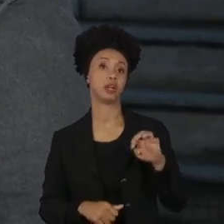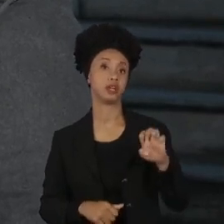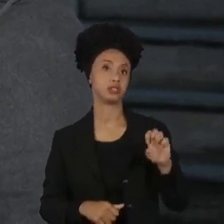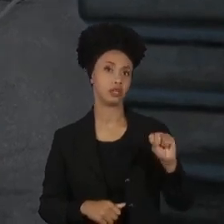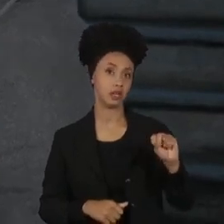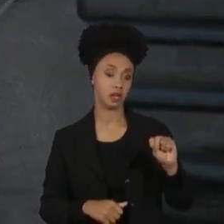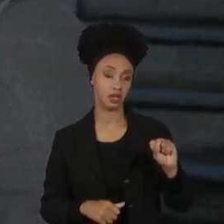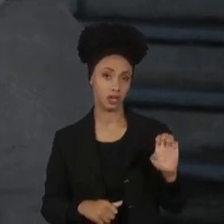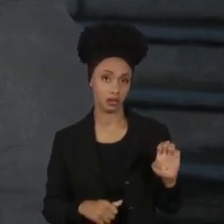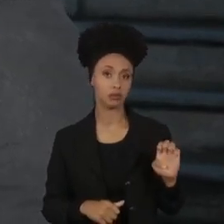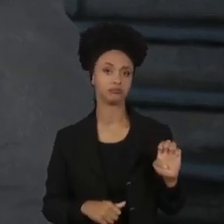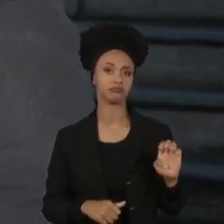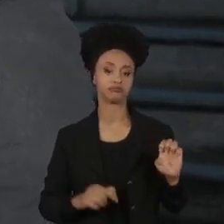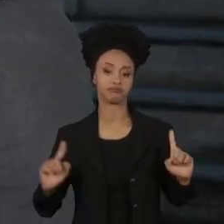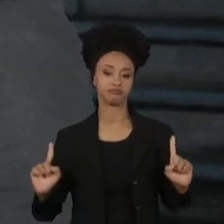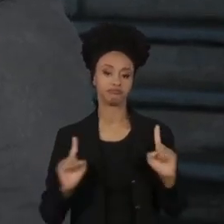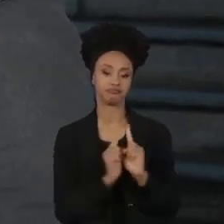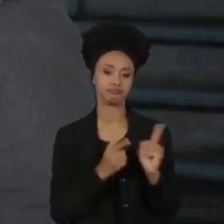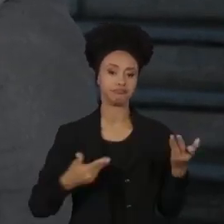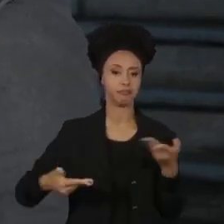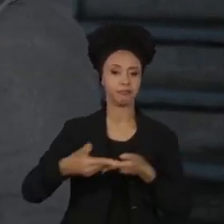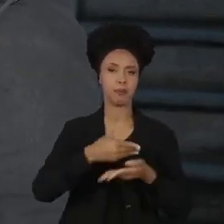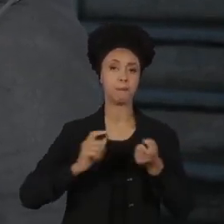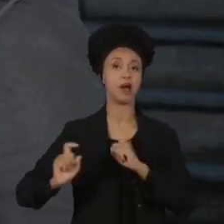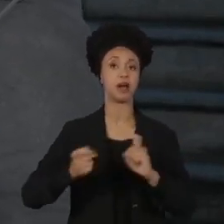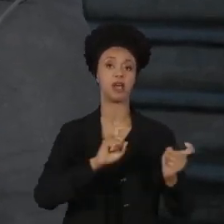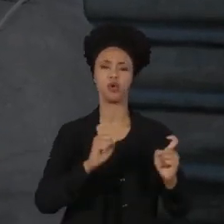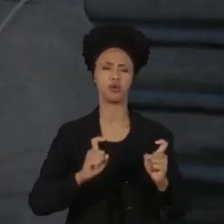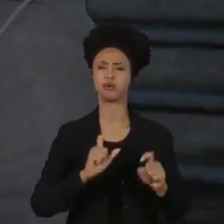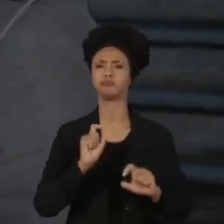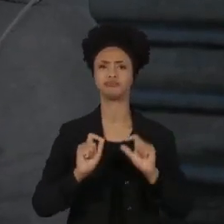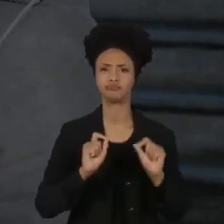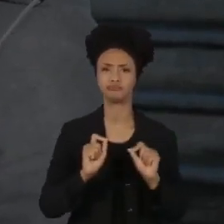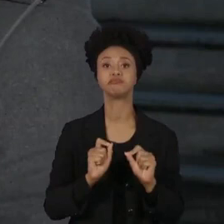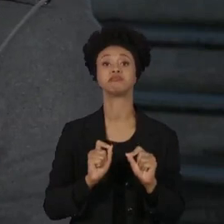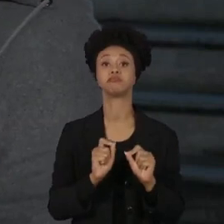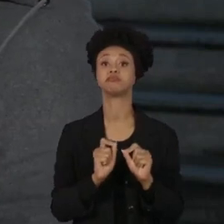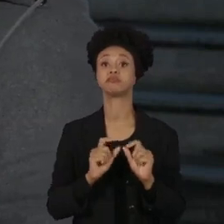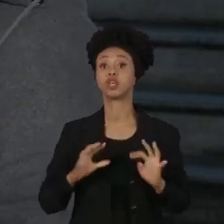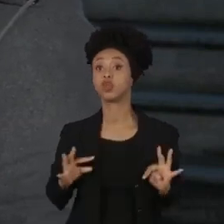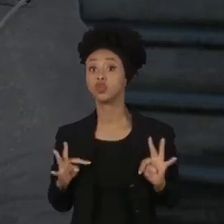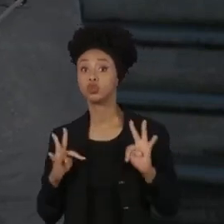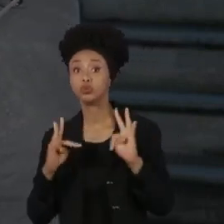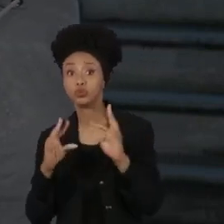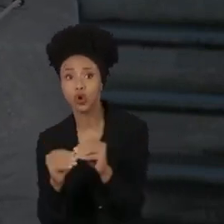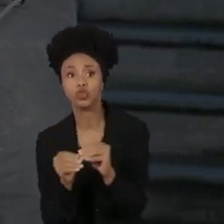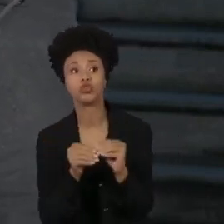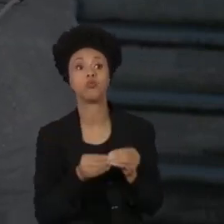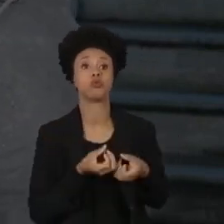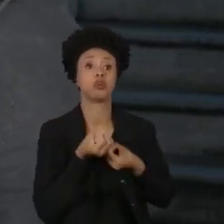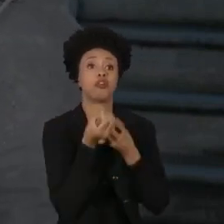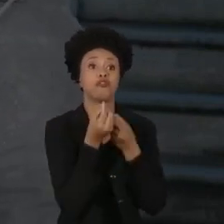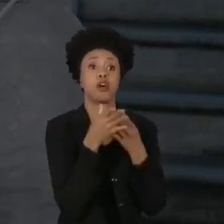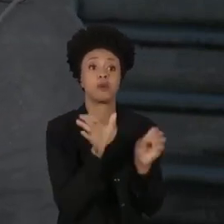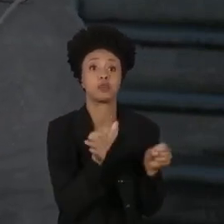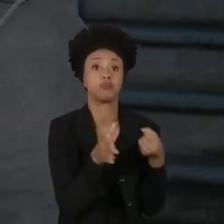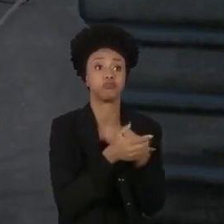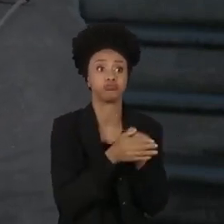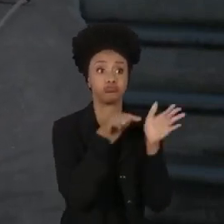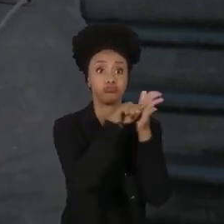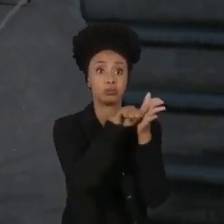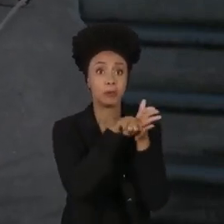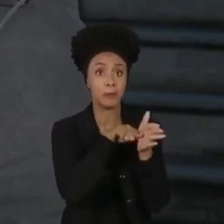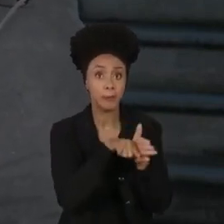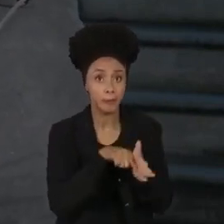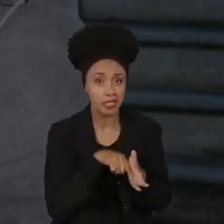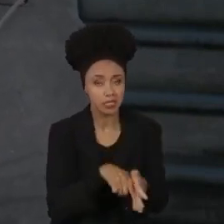Na pauta, o pedido para que os membros da comissão tenham acesso aos dados sigilosos do inquérito